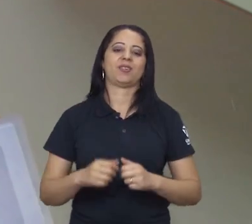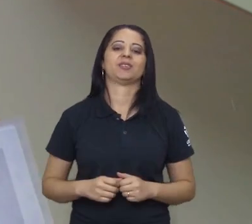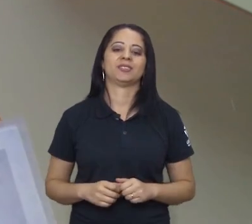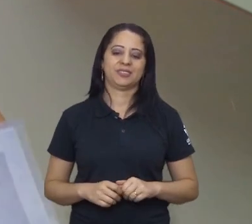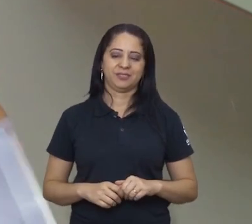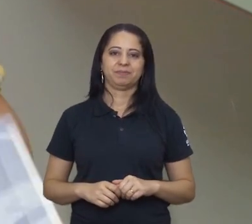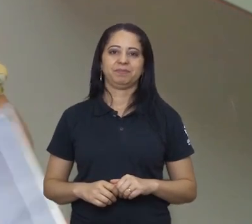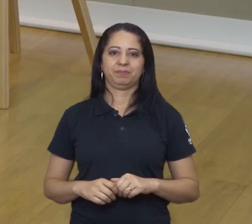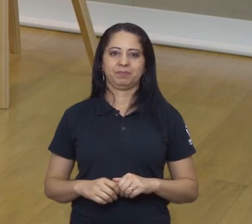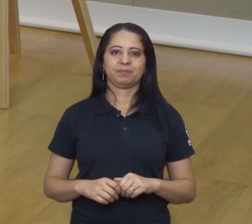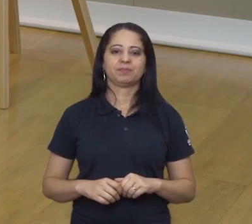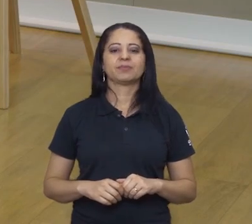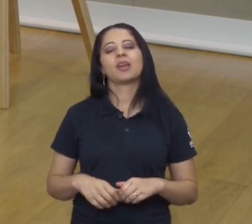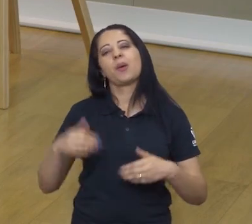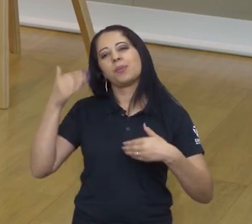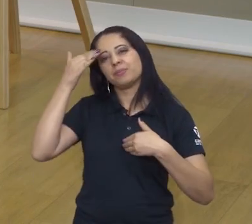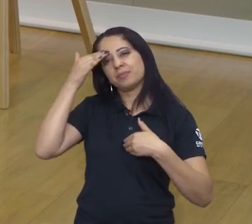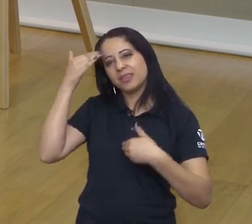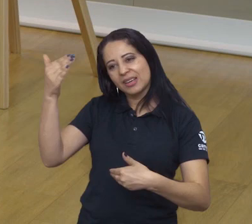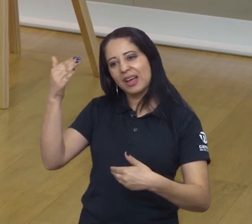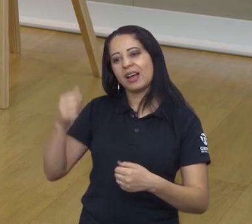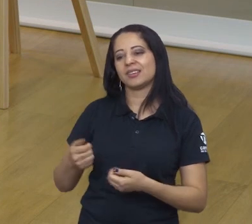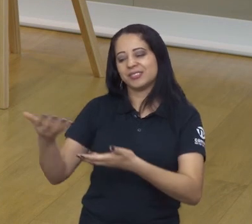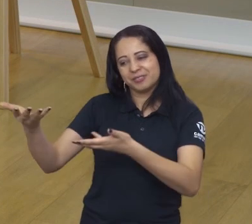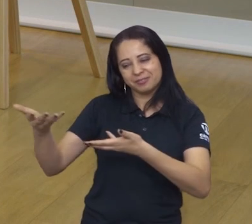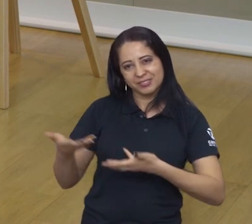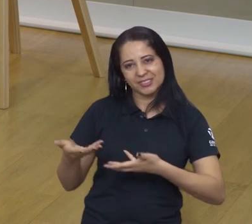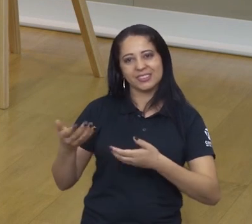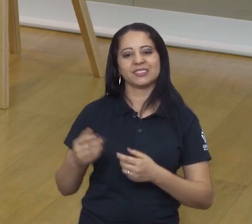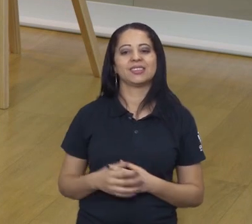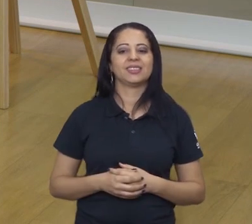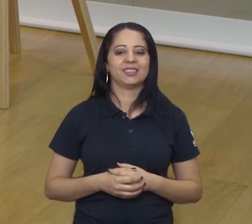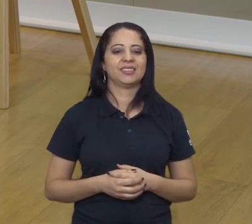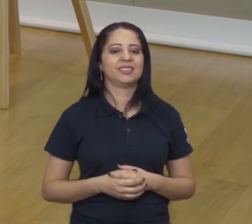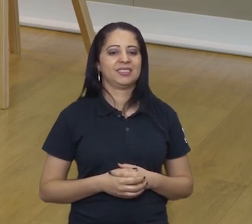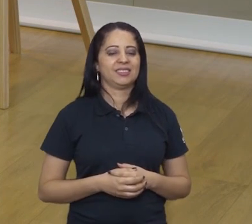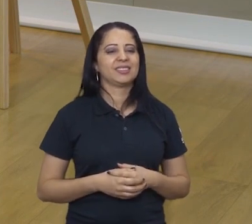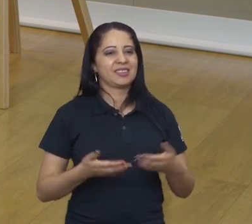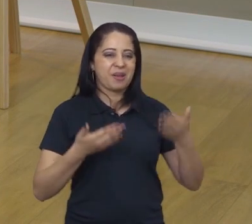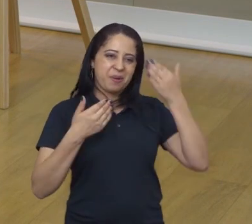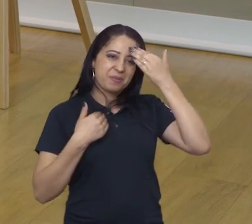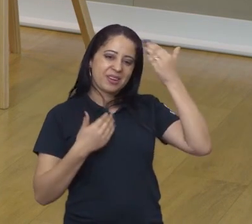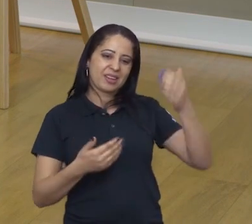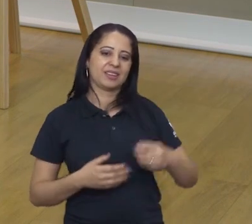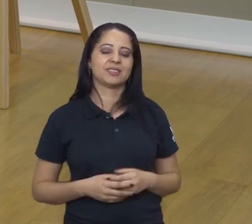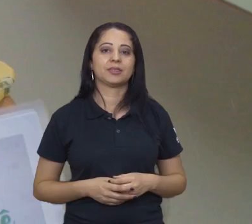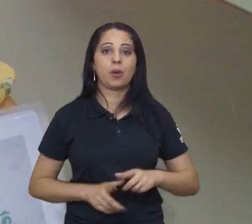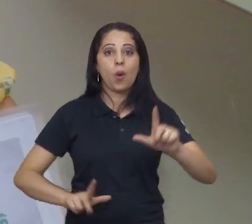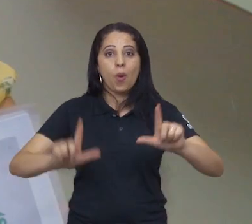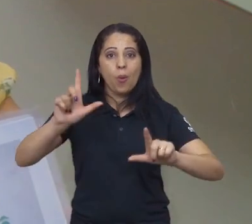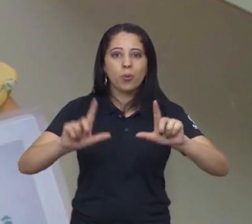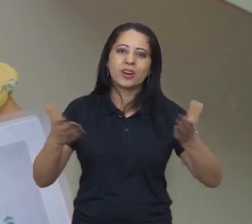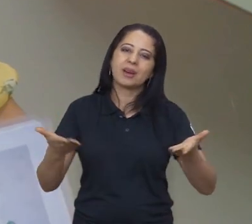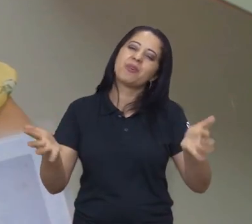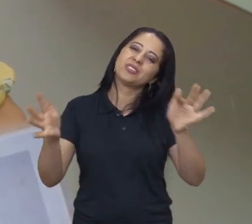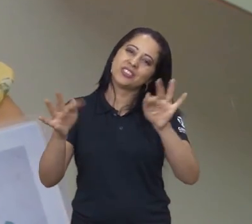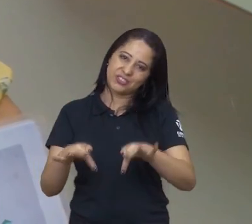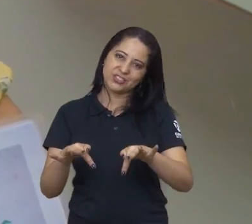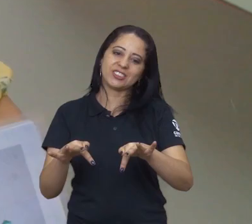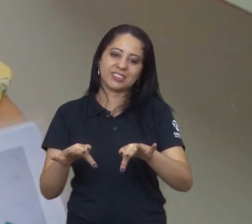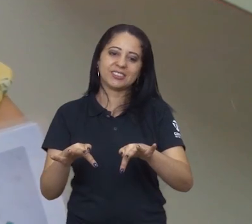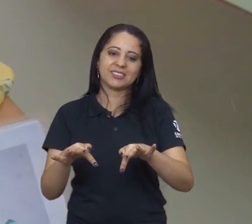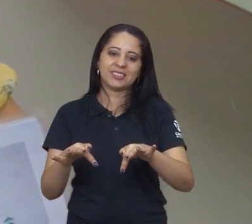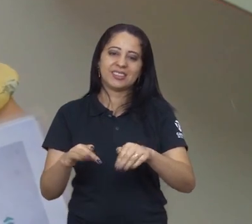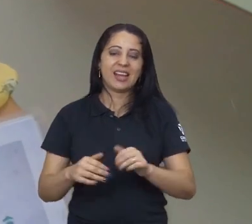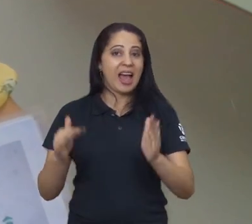bem-estar Dr Sérgio Reis muito obrigada pela participação foi um prazer nós que agradecemos UD de bem com você de hoje